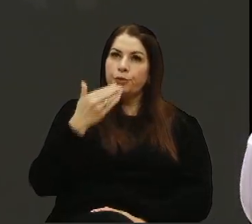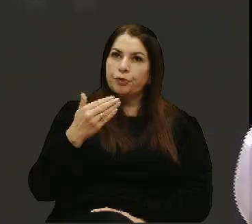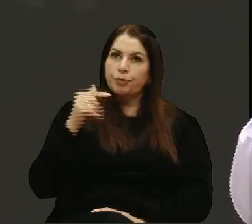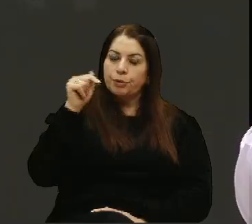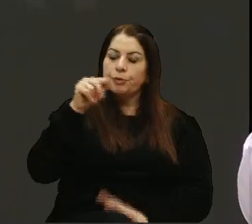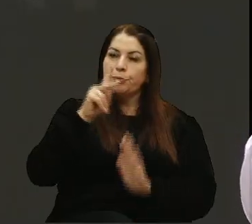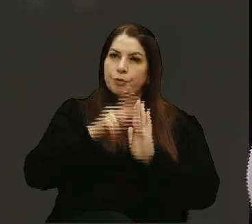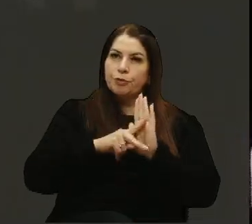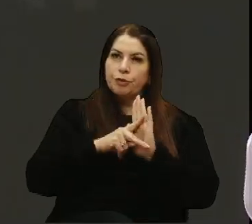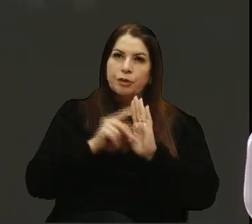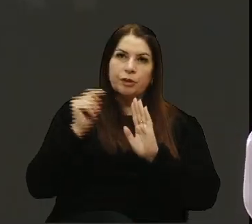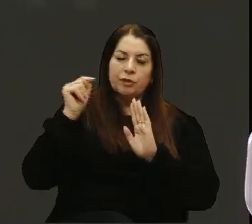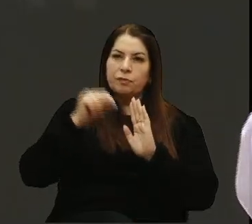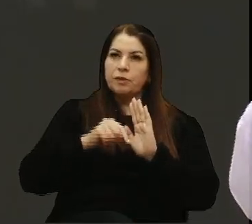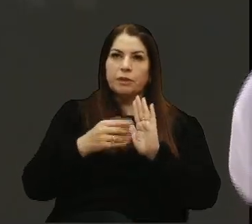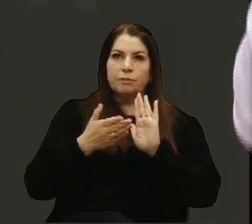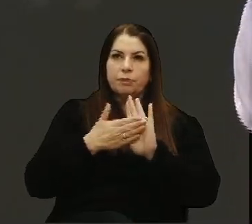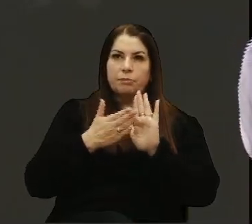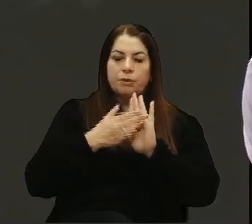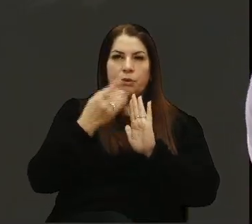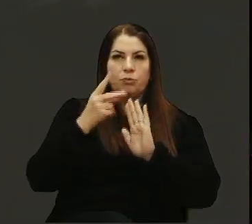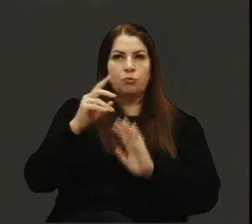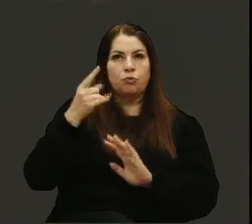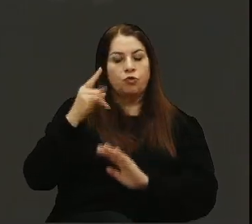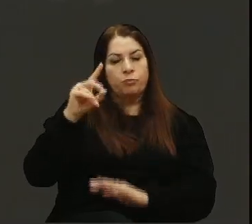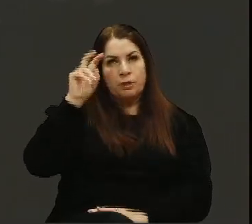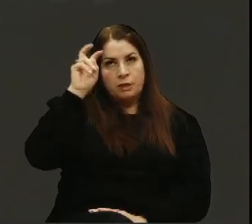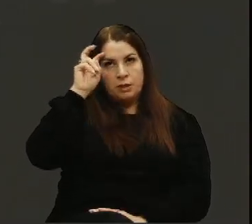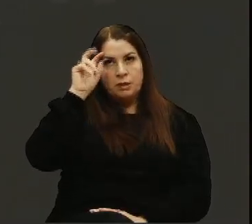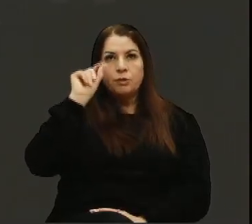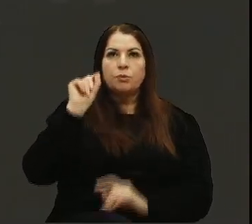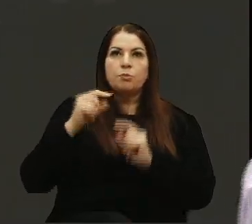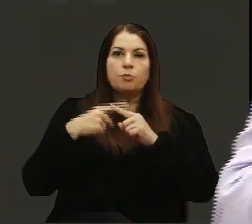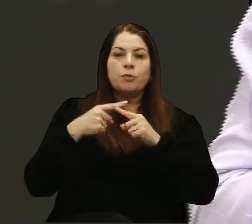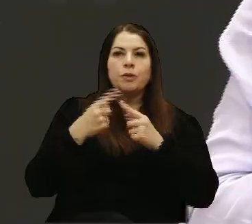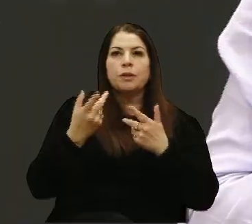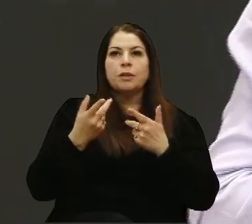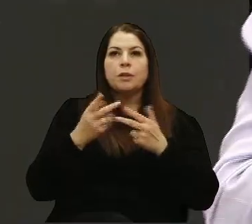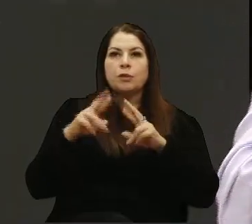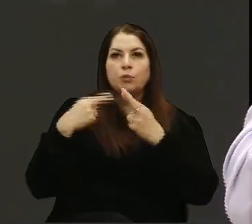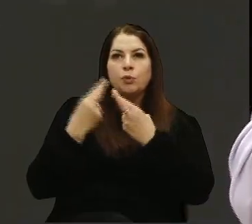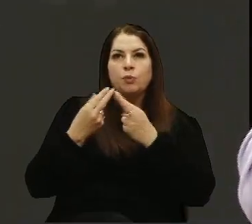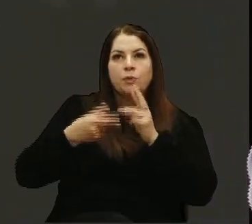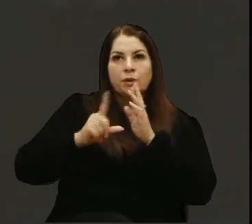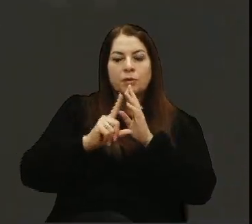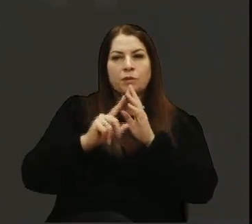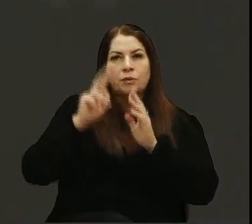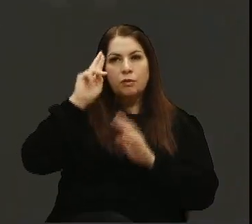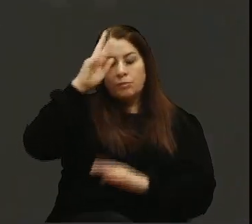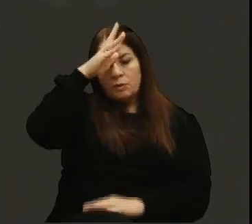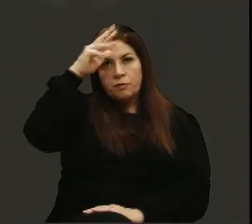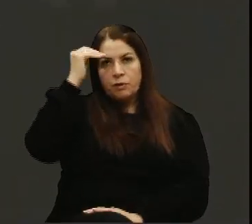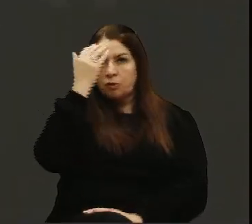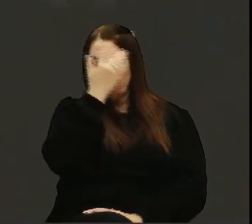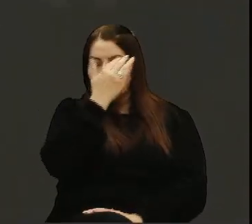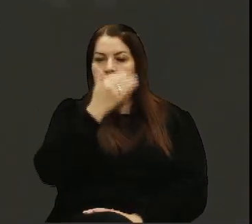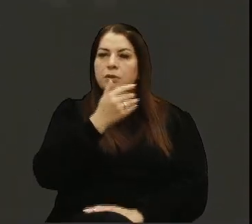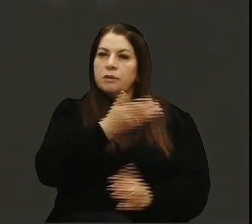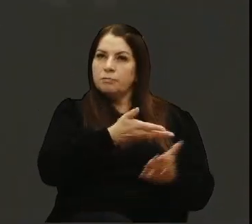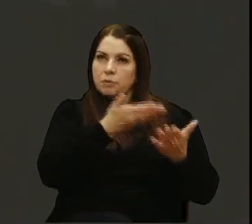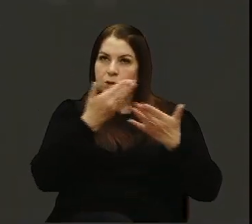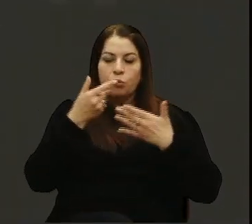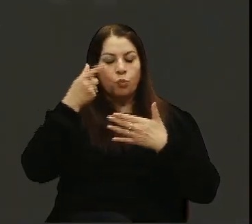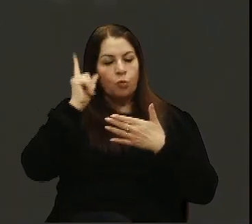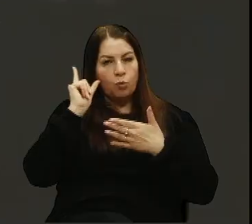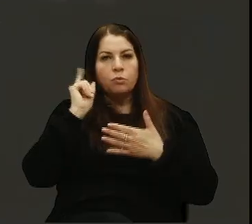esse projeto não viesse à pauta na última quinta-feira, em razão de uma reunião pré-agendada com o prefeito Odiló. O prefeito me recebeu